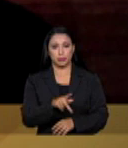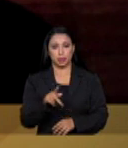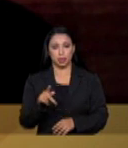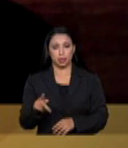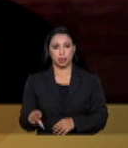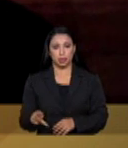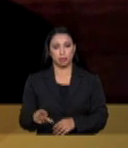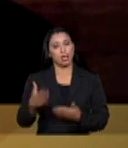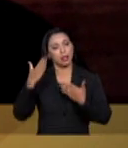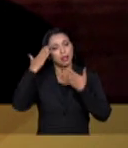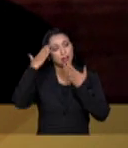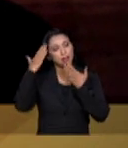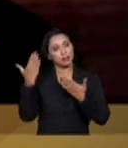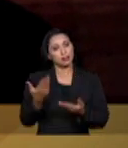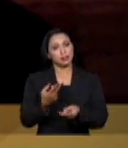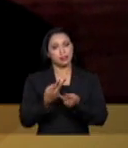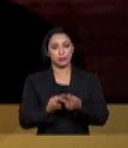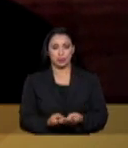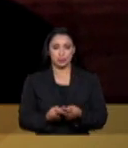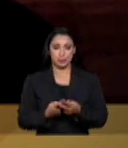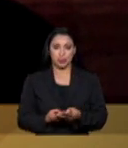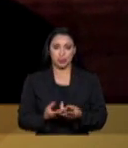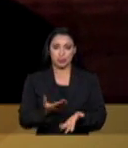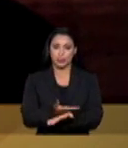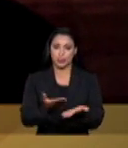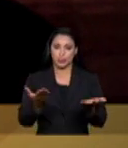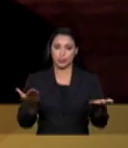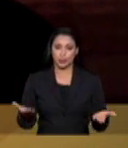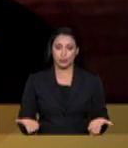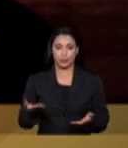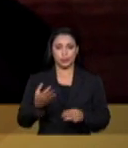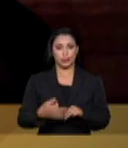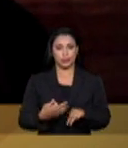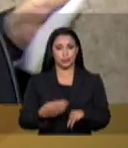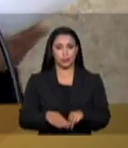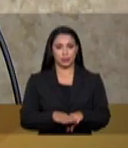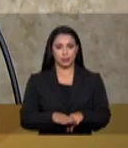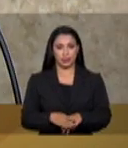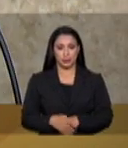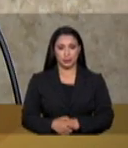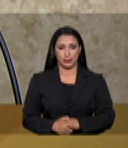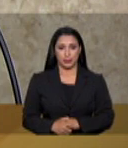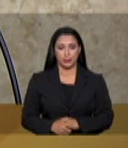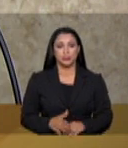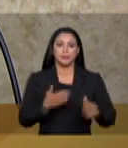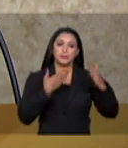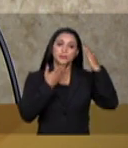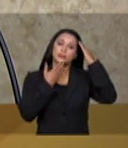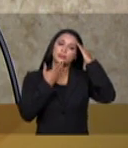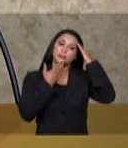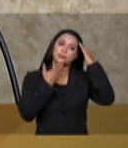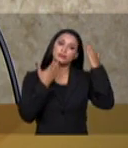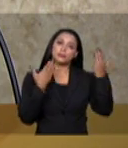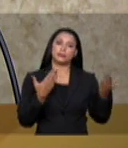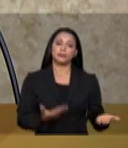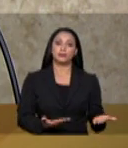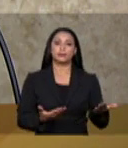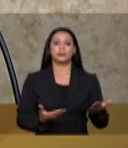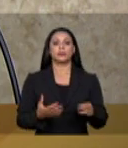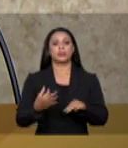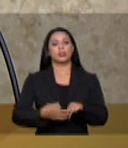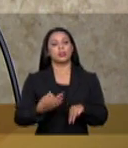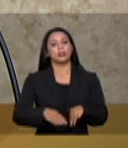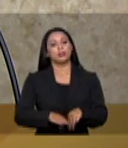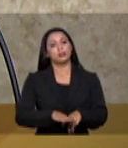tanto paciência de vossa excelência dos eminentes pares agradeço a vossa